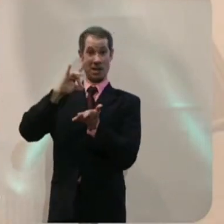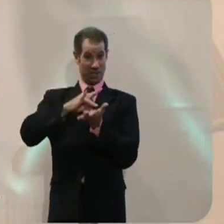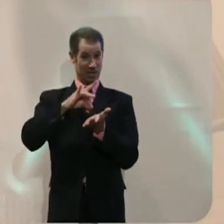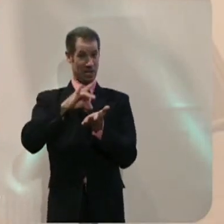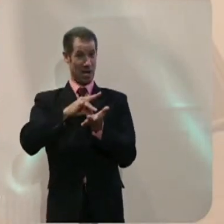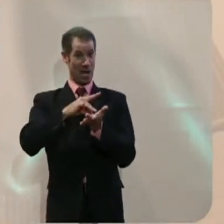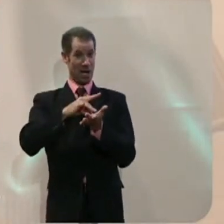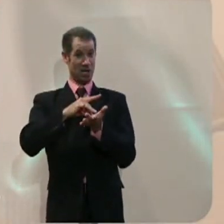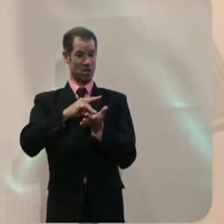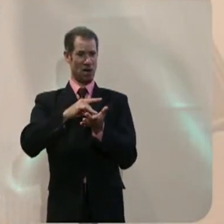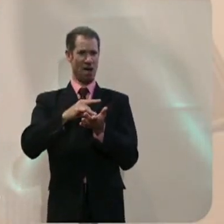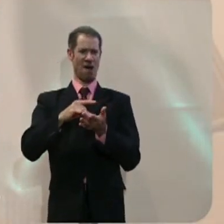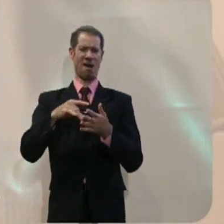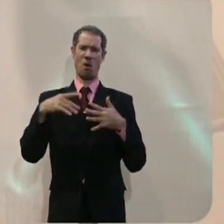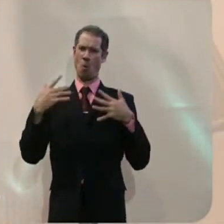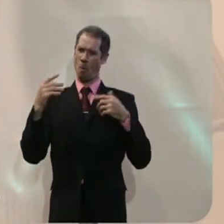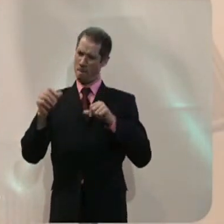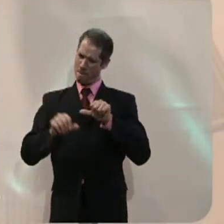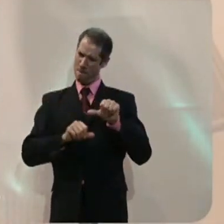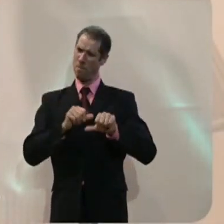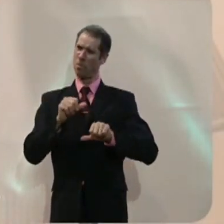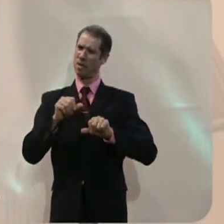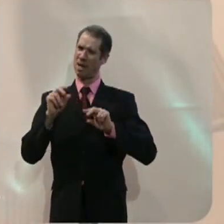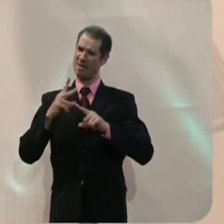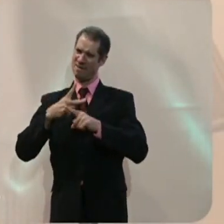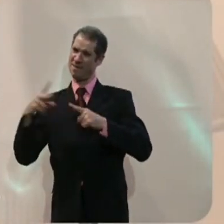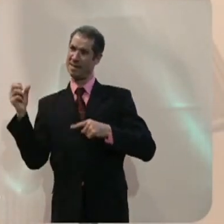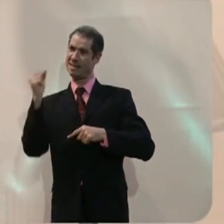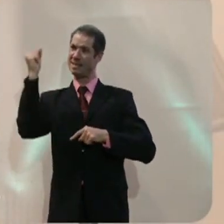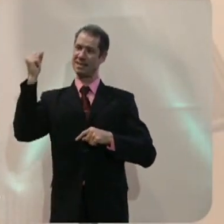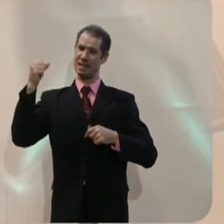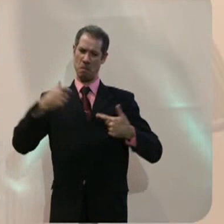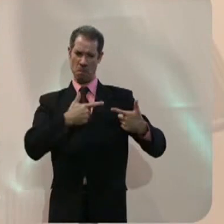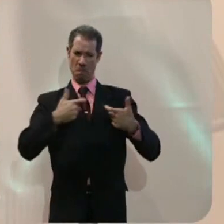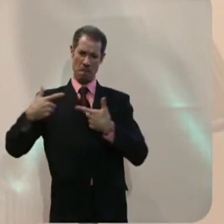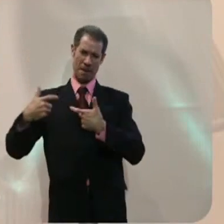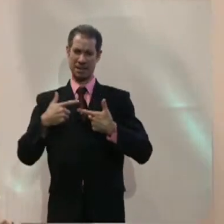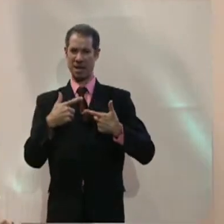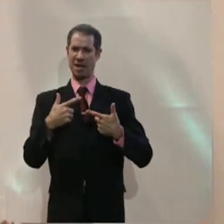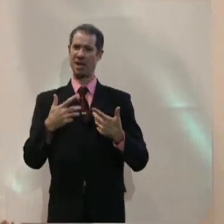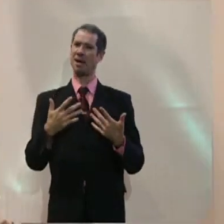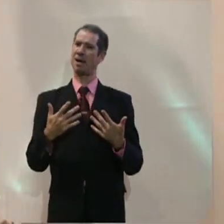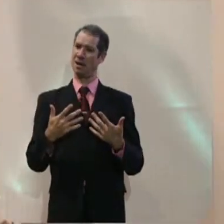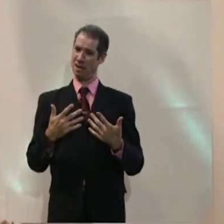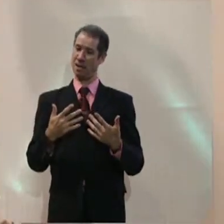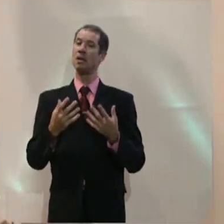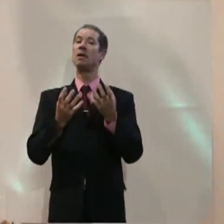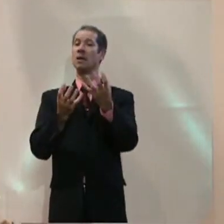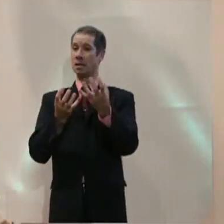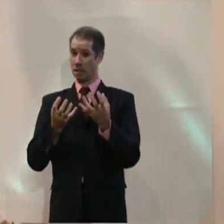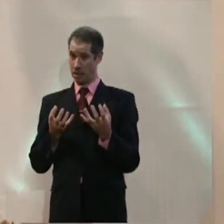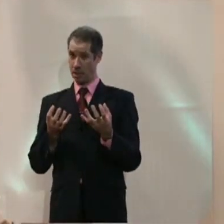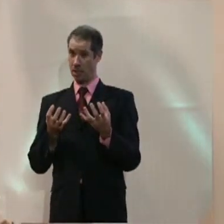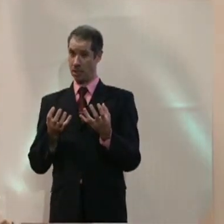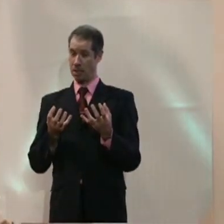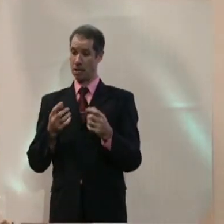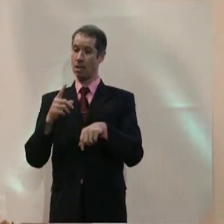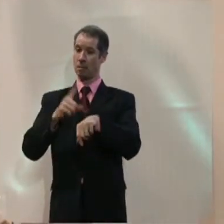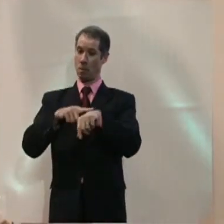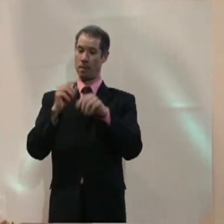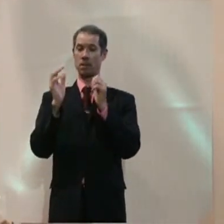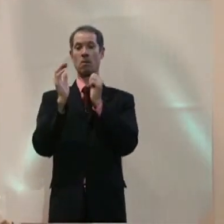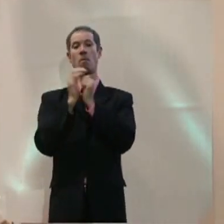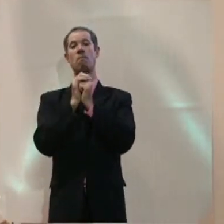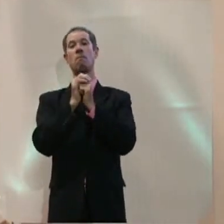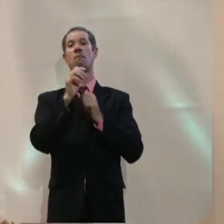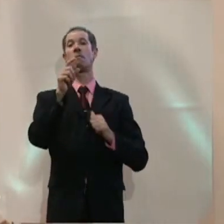gente vence a batalha. E vencer a batalha é uma benção. Eu queria, nesse momento, orar